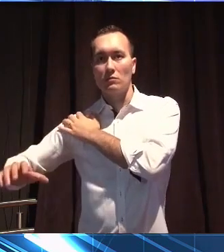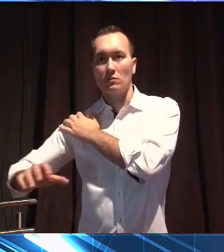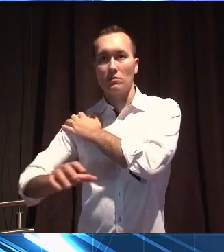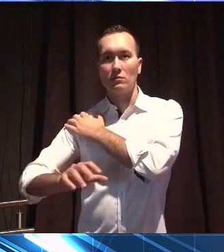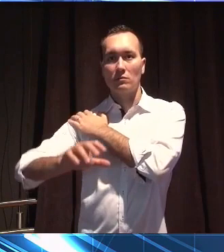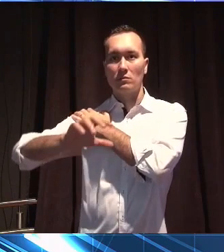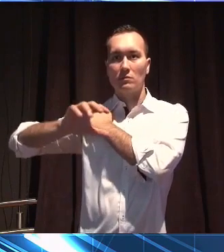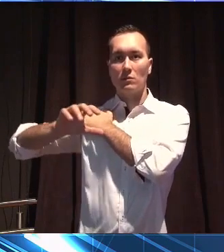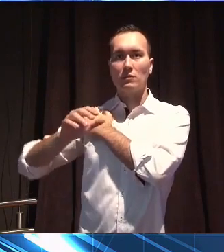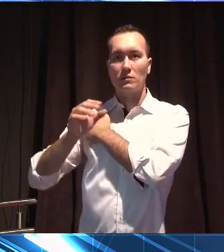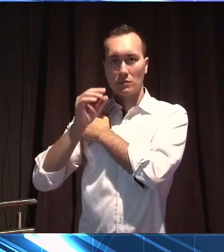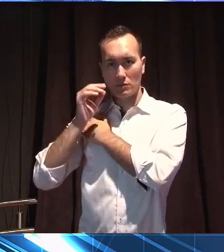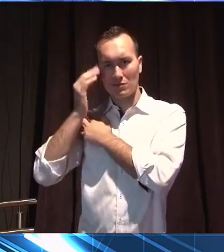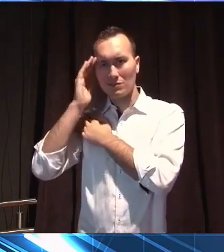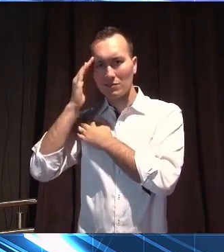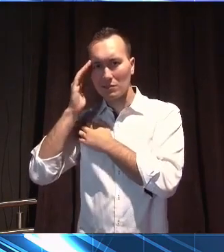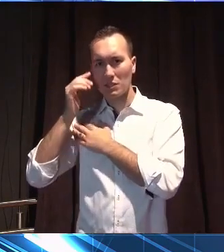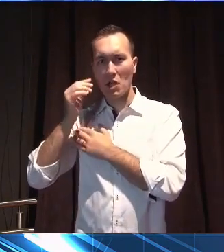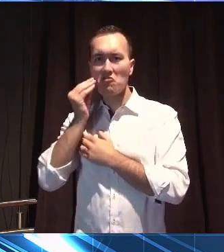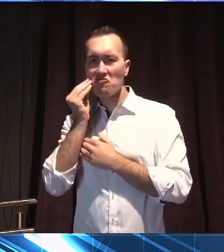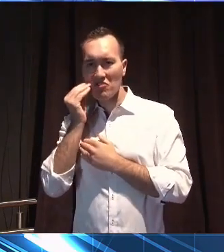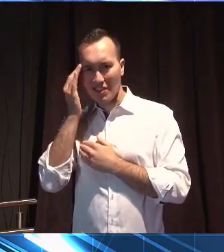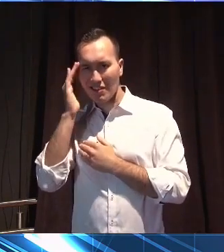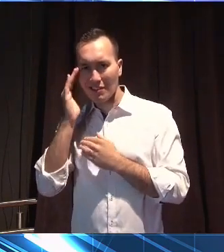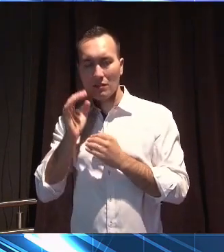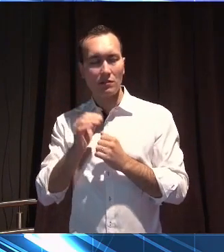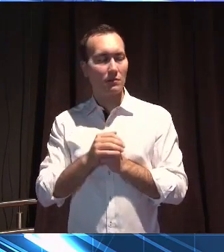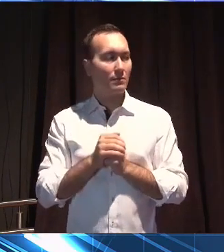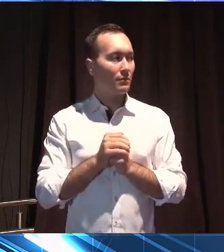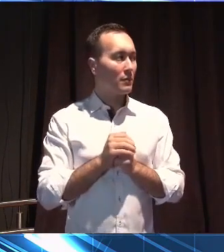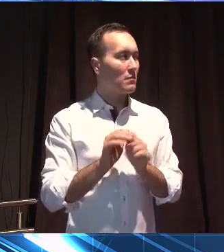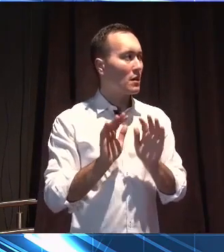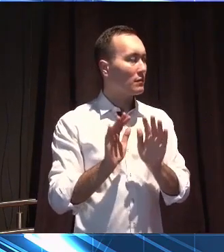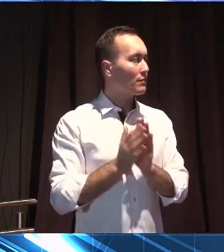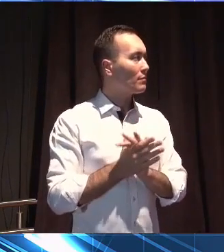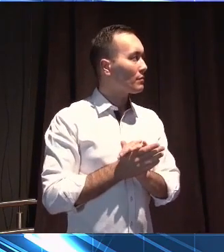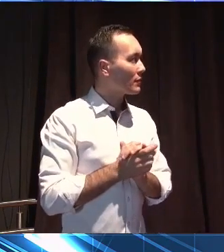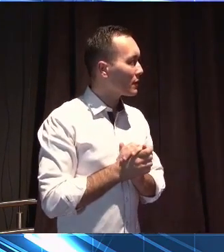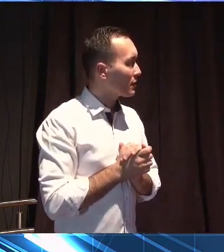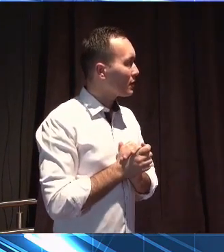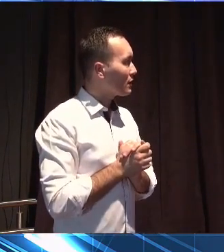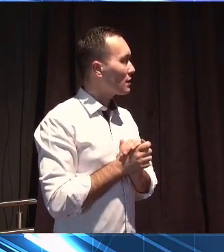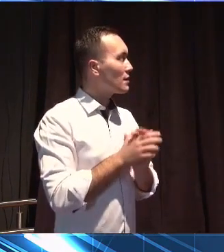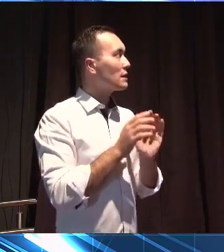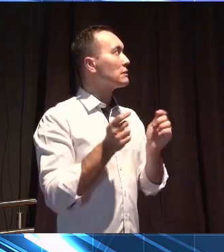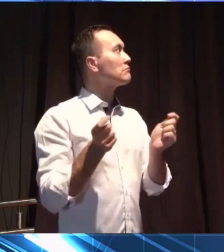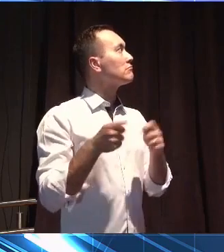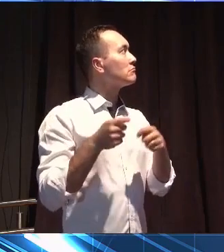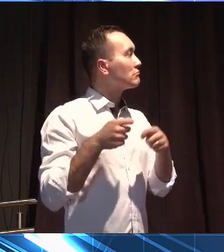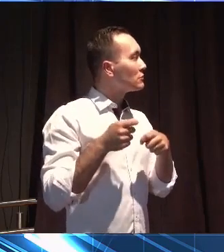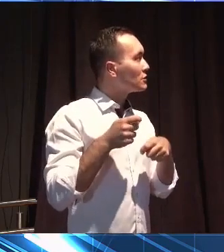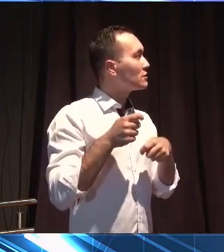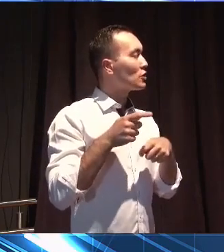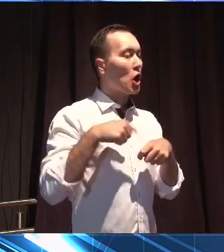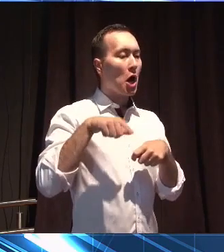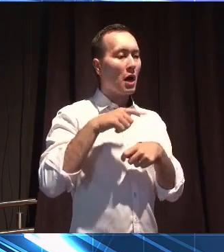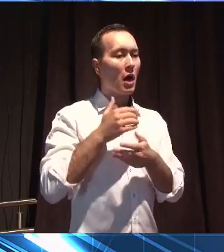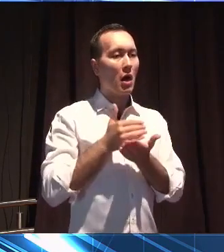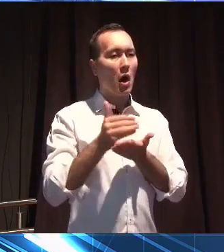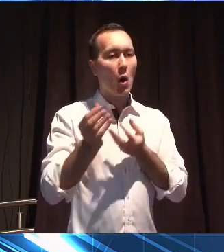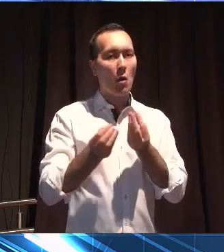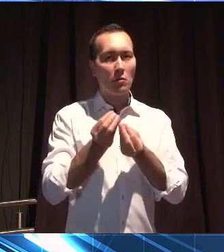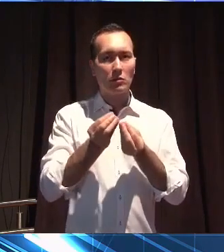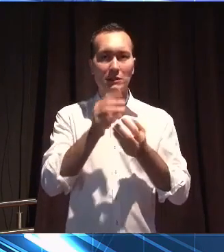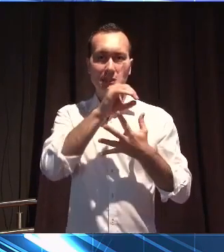aqui que começa a nossa brincadeira, é que a coleta, no fim do dia, ela pode trabalhar de algumas formas. Eu vou começar de cima para baixo aqui, nesse